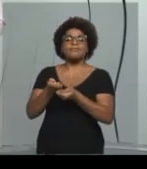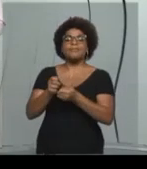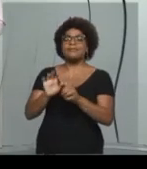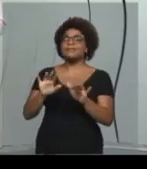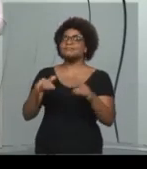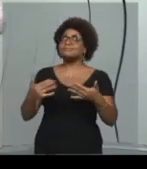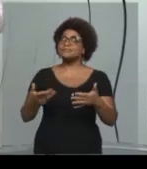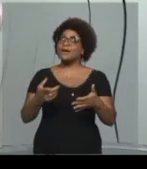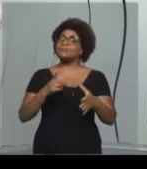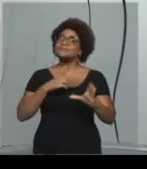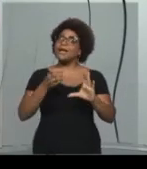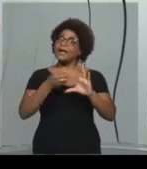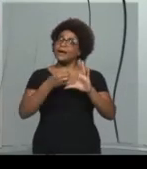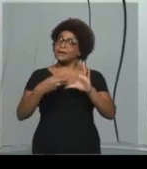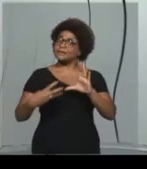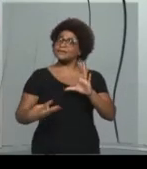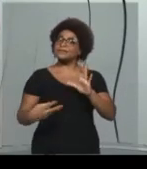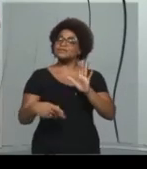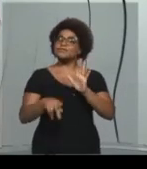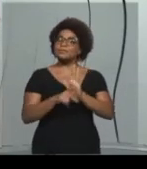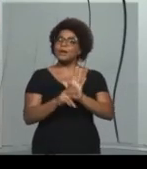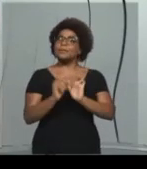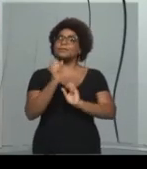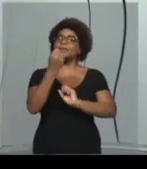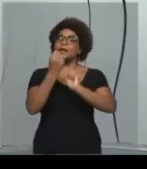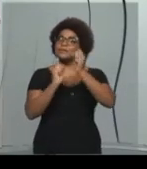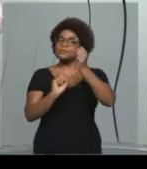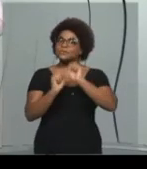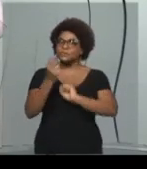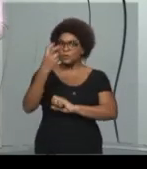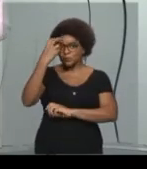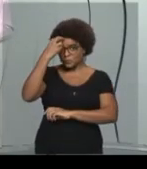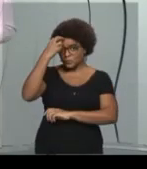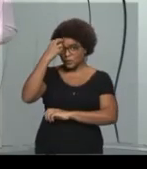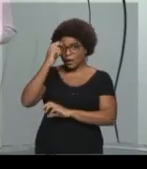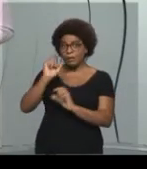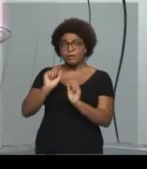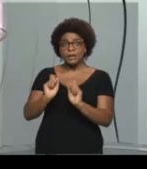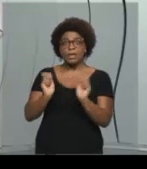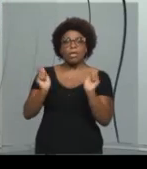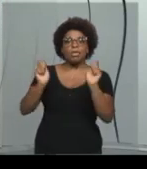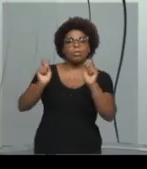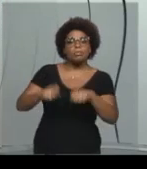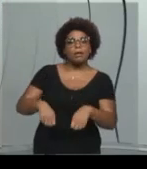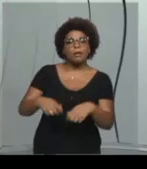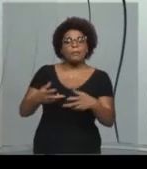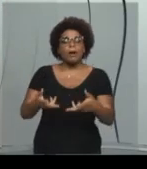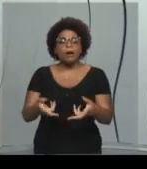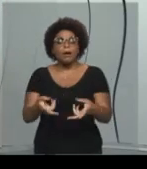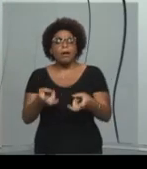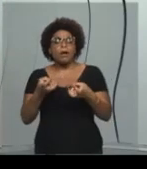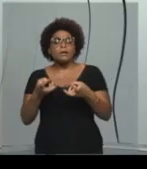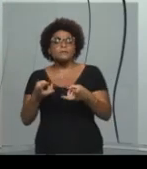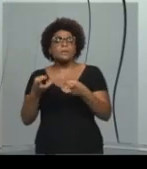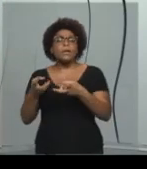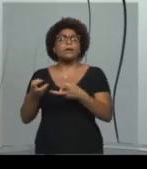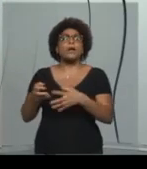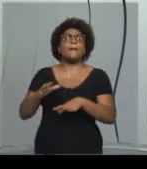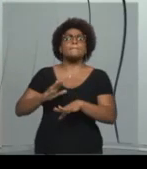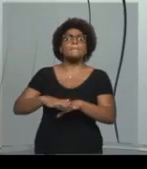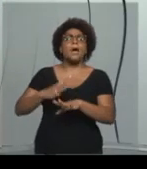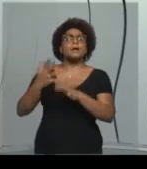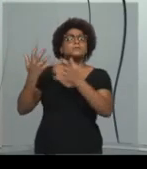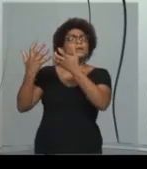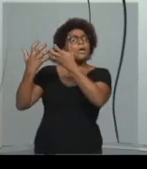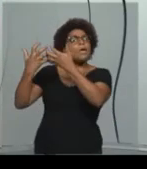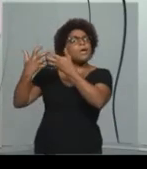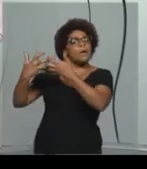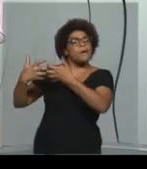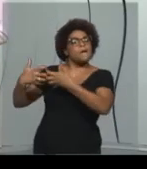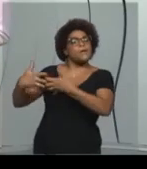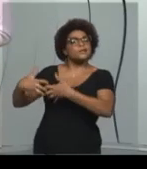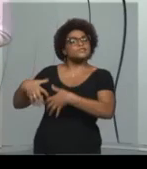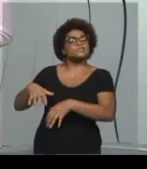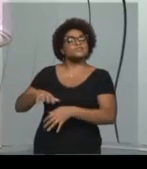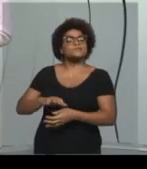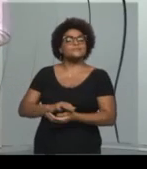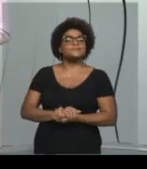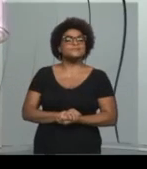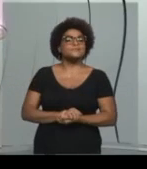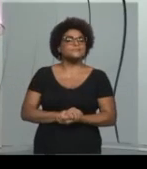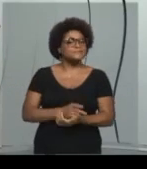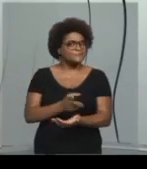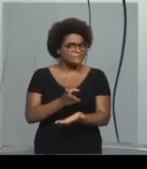indústria cultural que a gente pode explorar seguidamente numa reflexão. Vamos